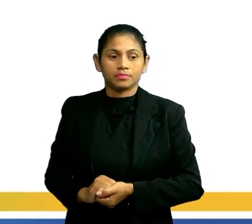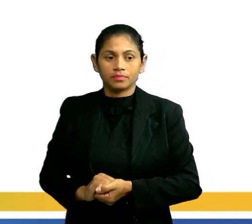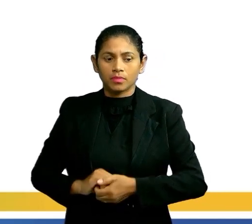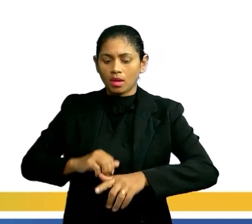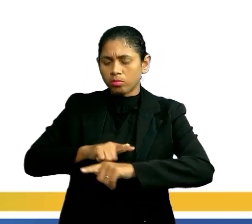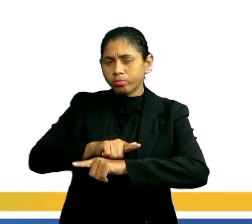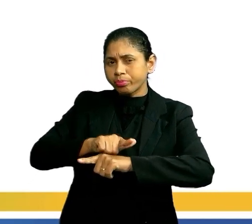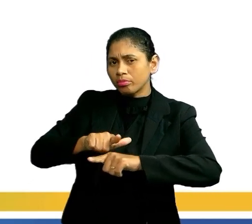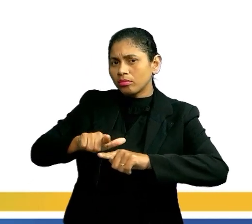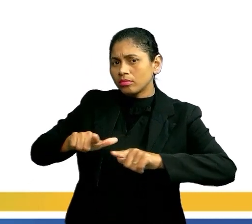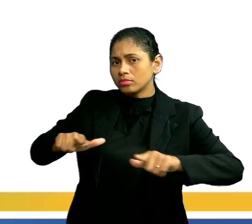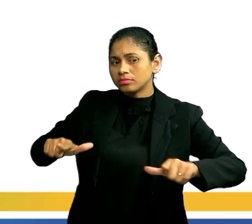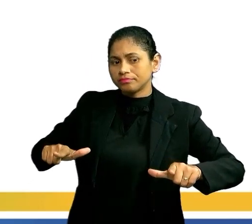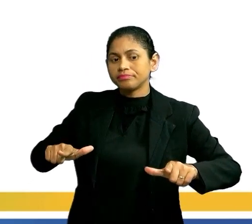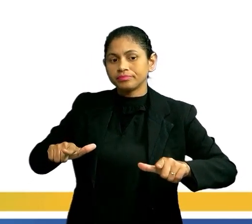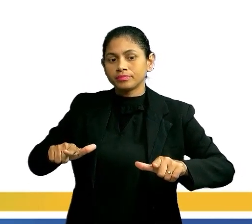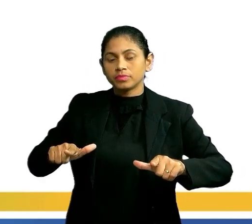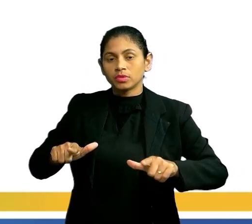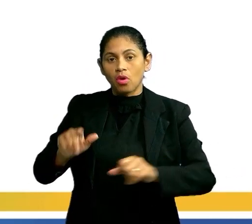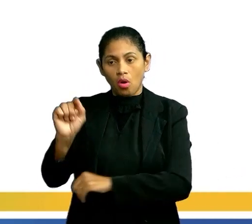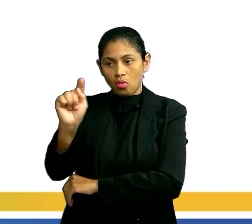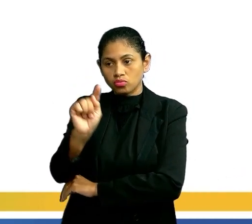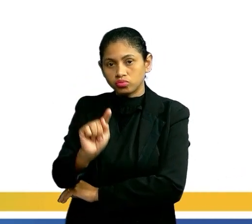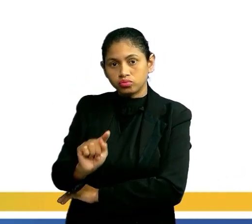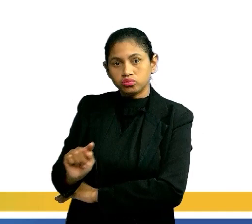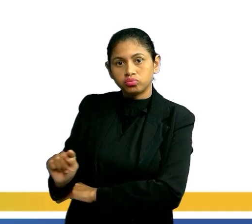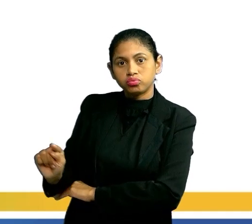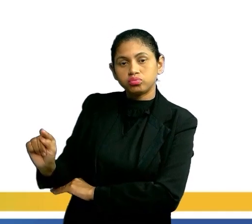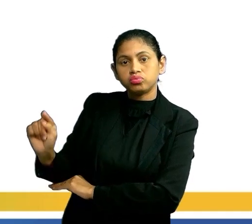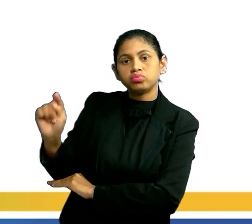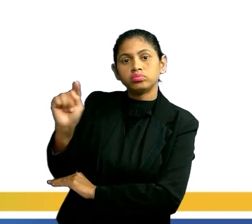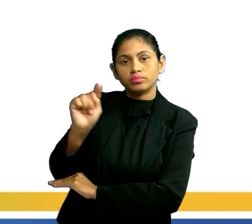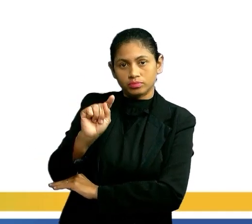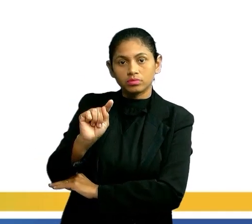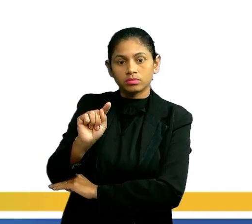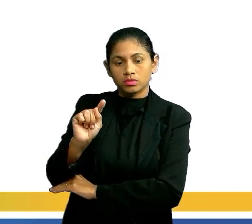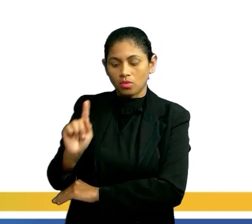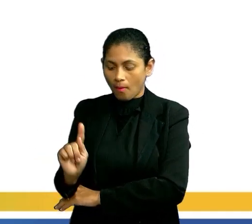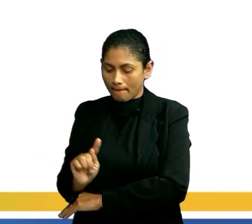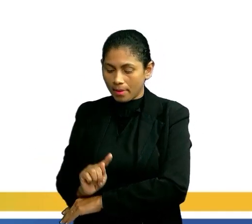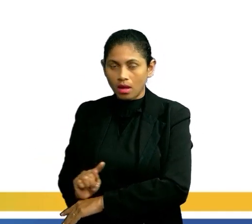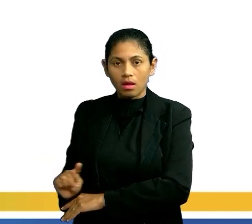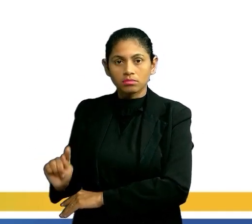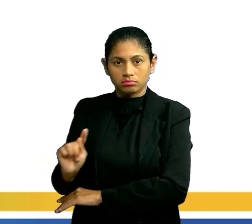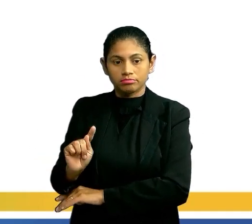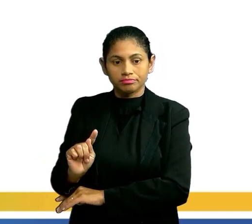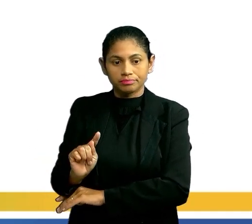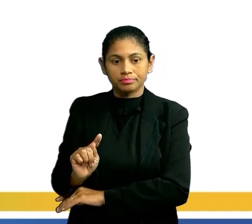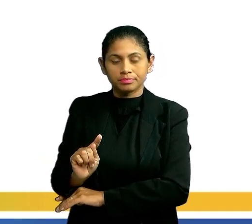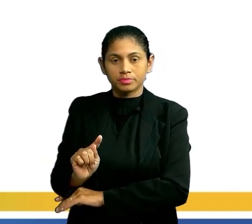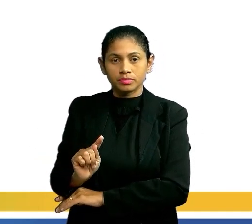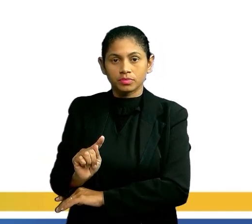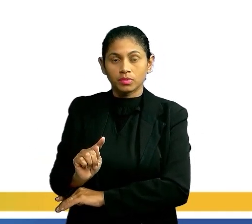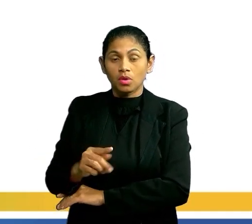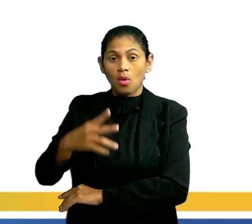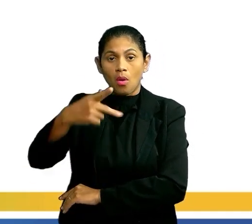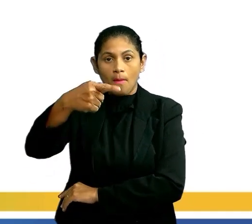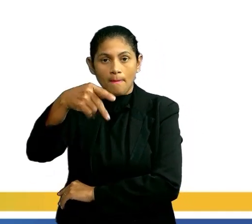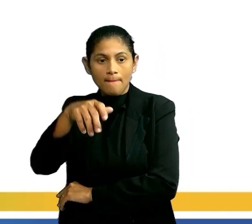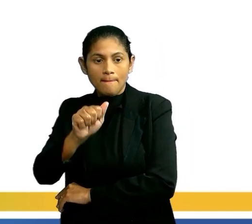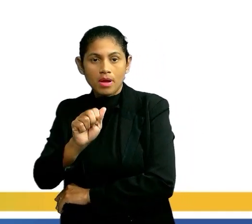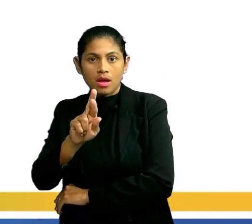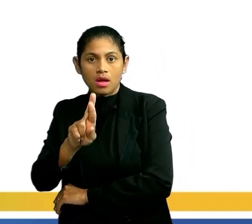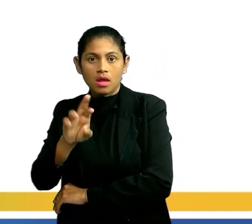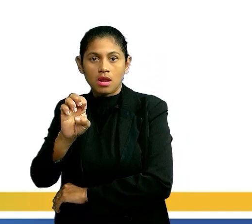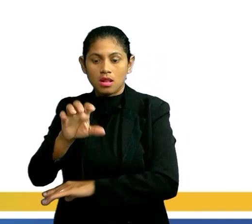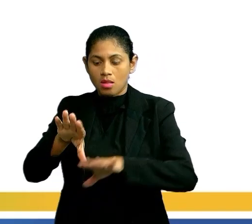do cilindro é duas circunferências, ó, congruentes e um paralelogramo, no caso de cilindros